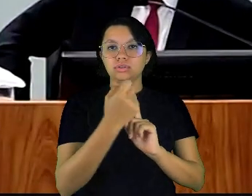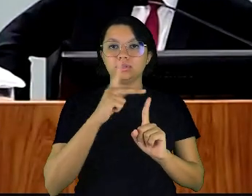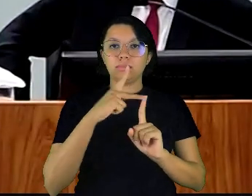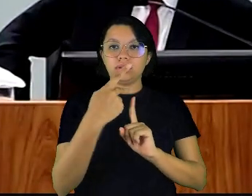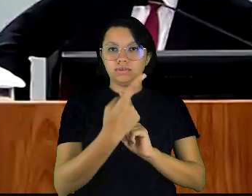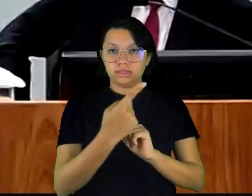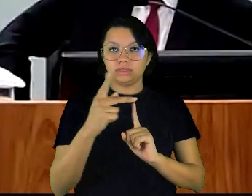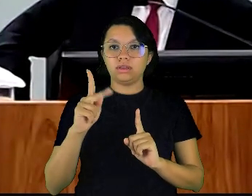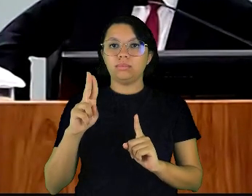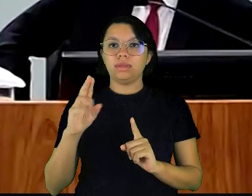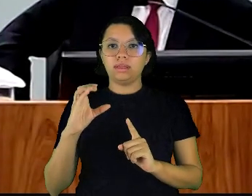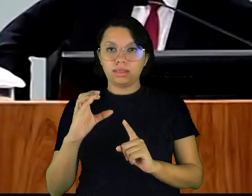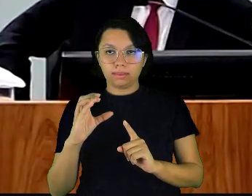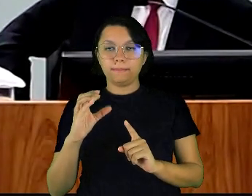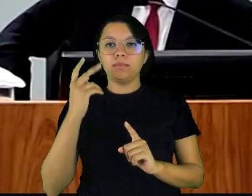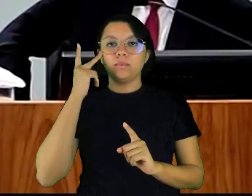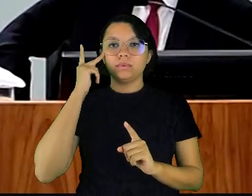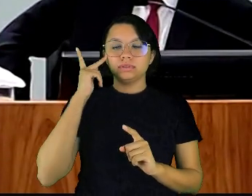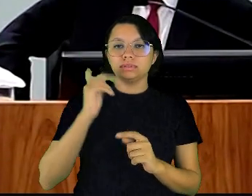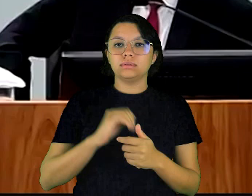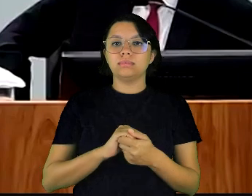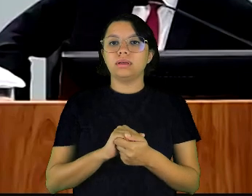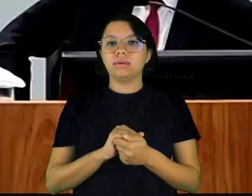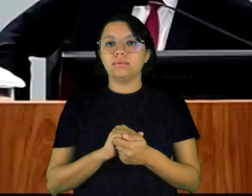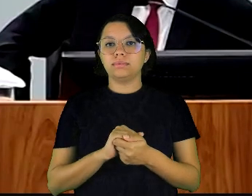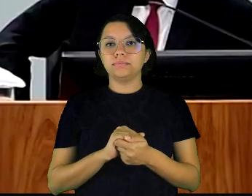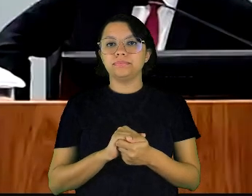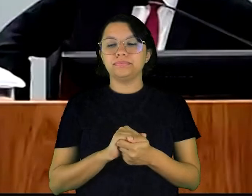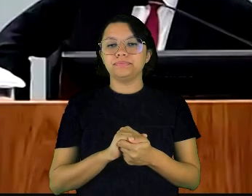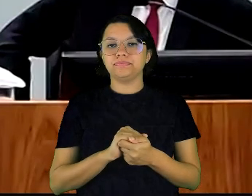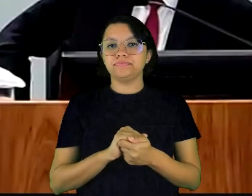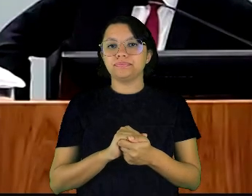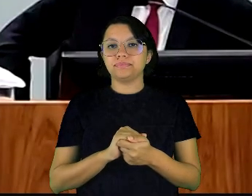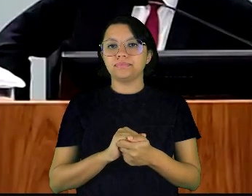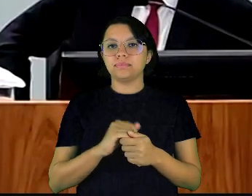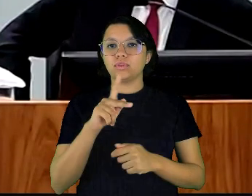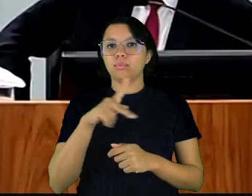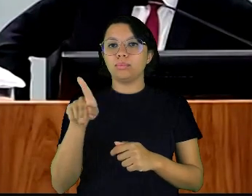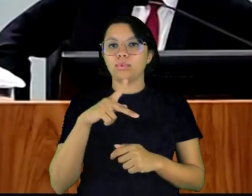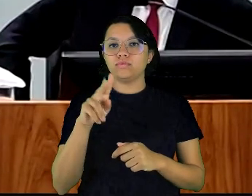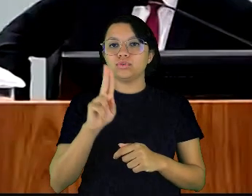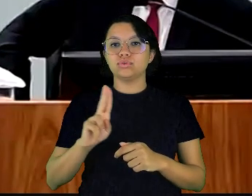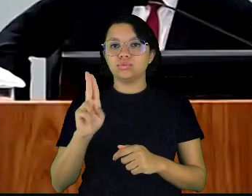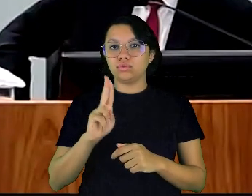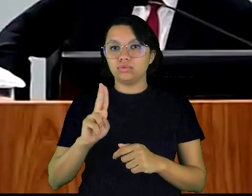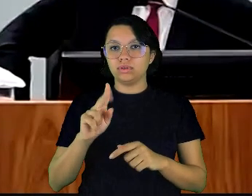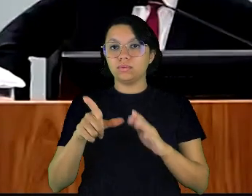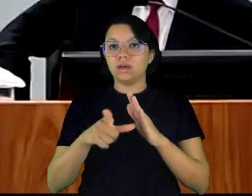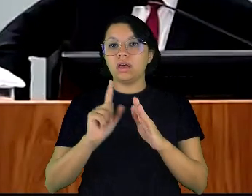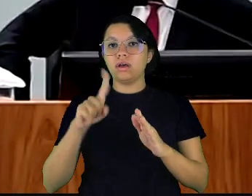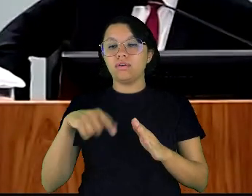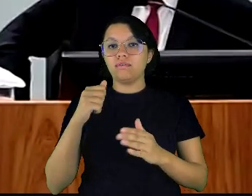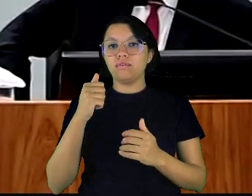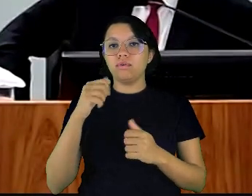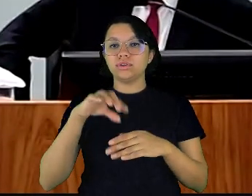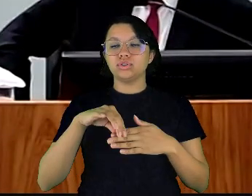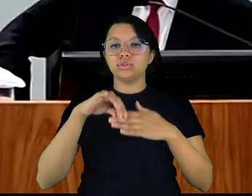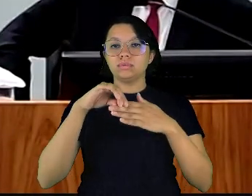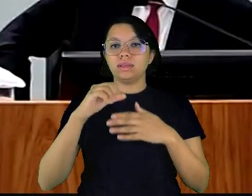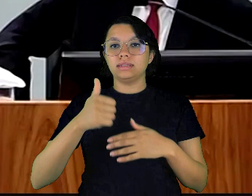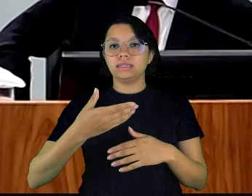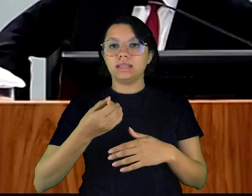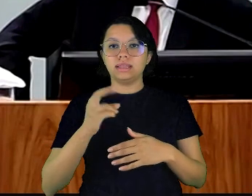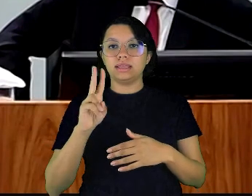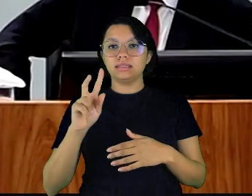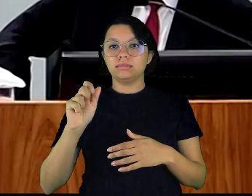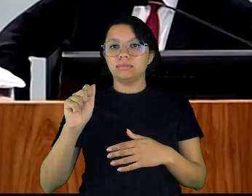Pontifícia Universidade Católica de São Paulo, a PUC, professor universitário, e antes ele foi titular da 10ª Vara